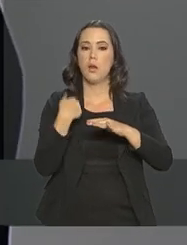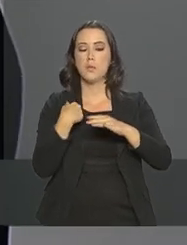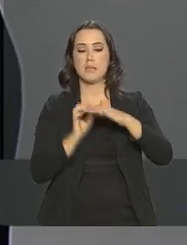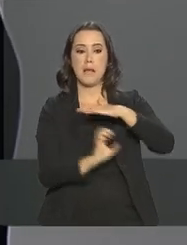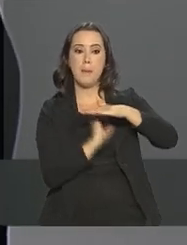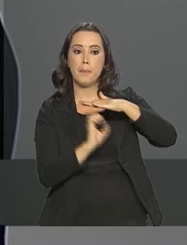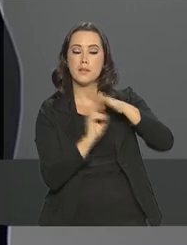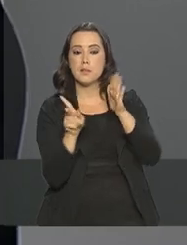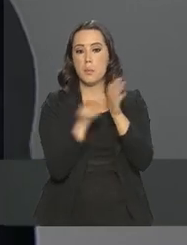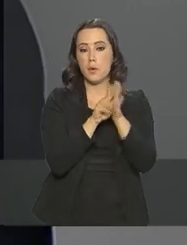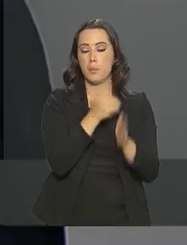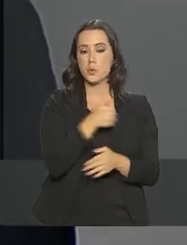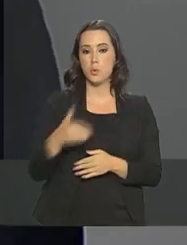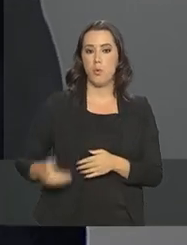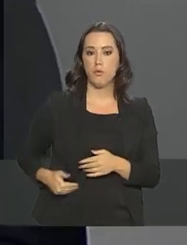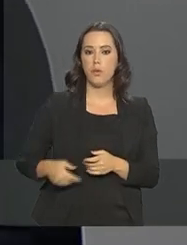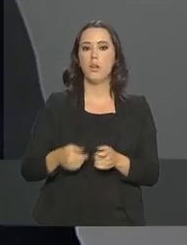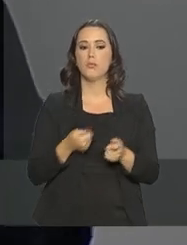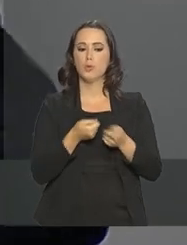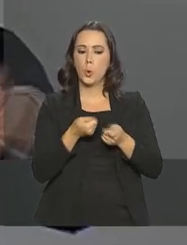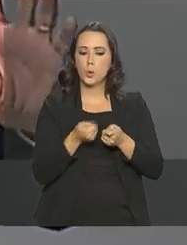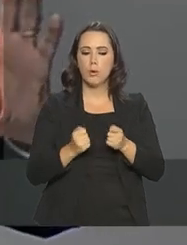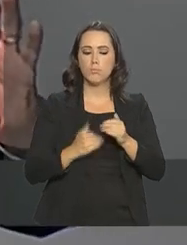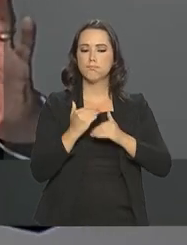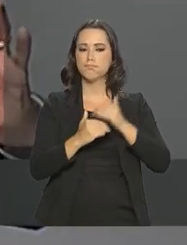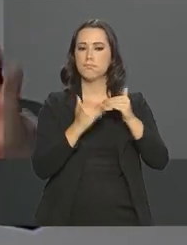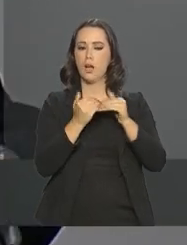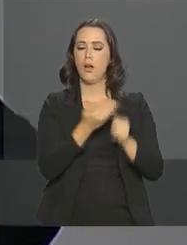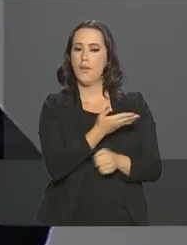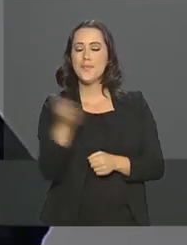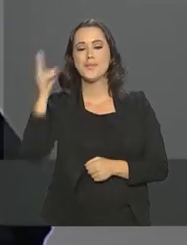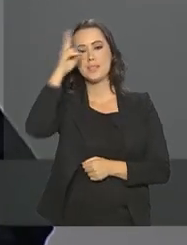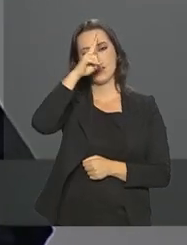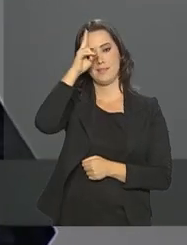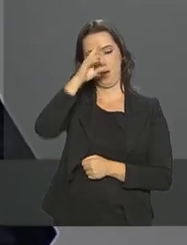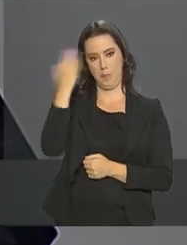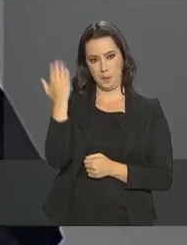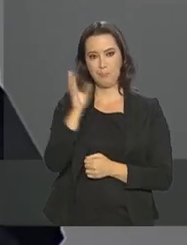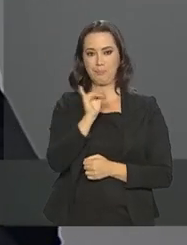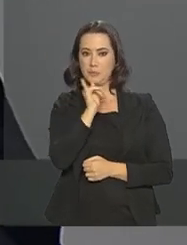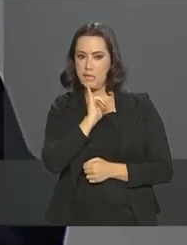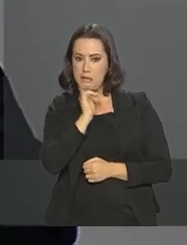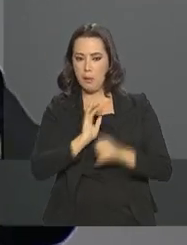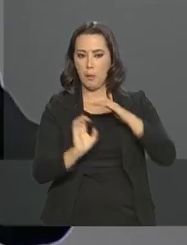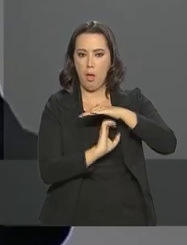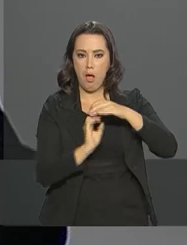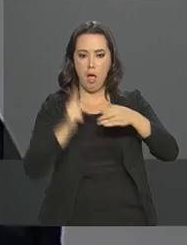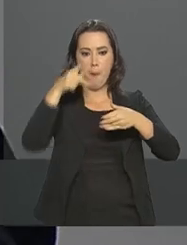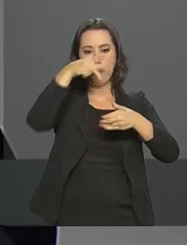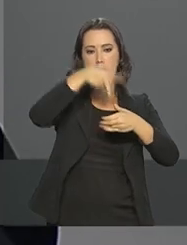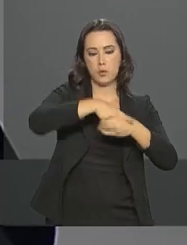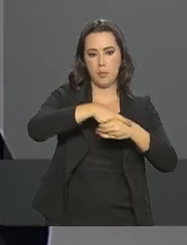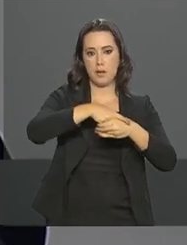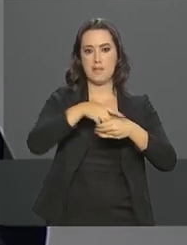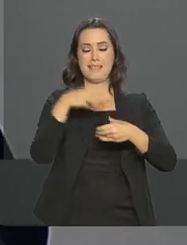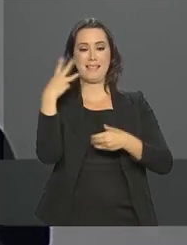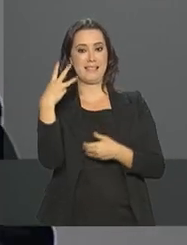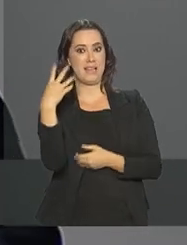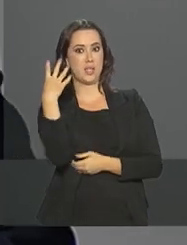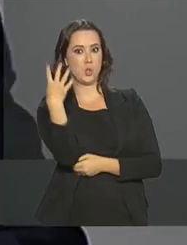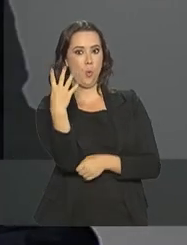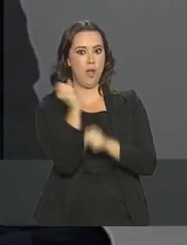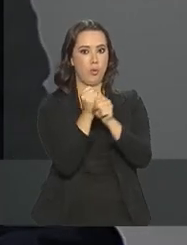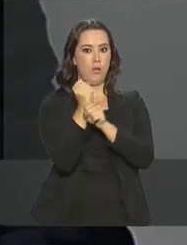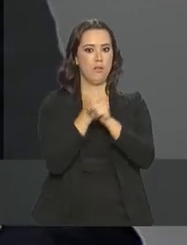não é vocês se recordam que a petrobras há 34 anos atrás se me permite a expressão entre aspas era